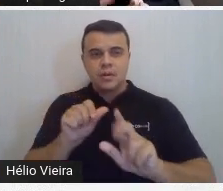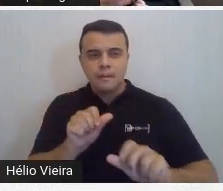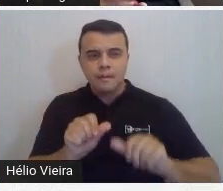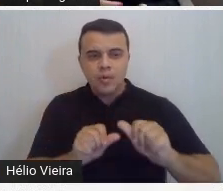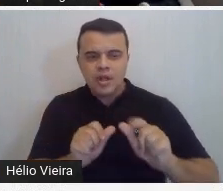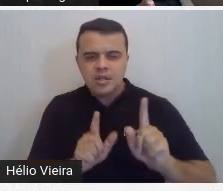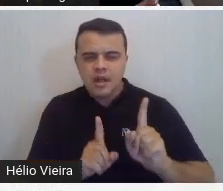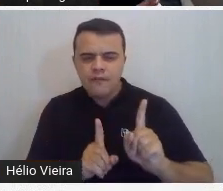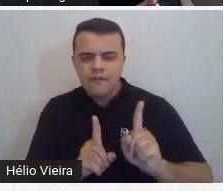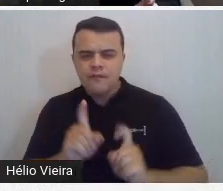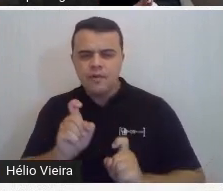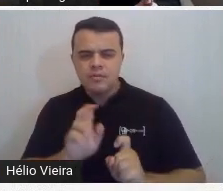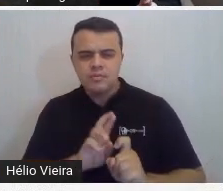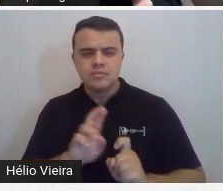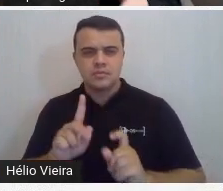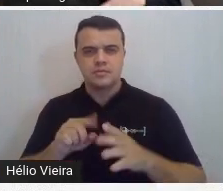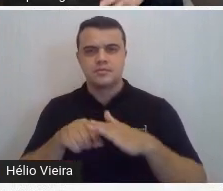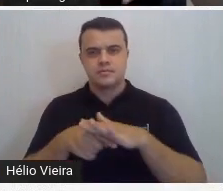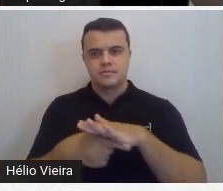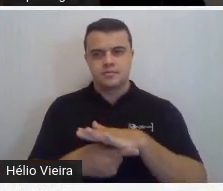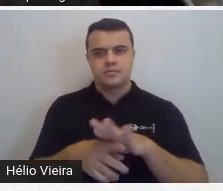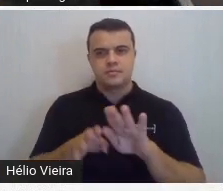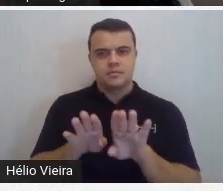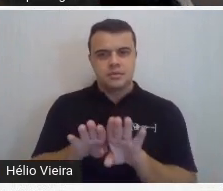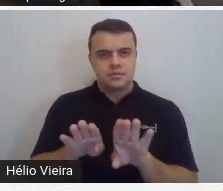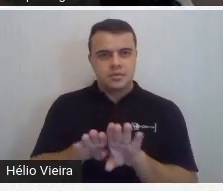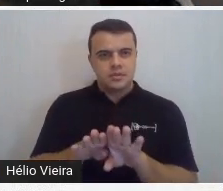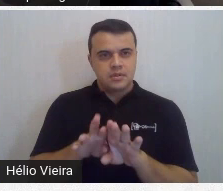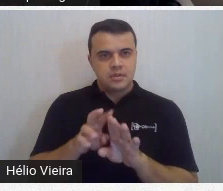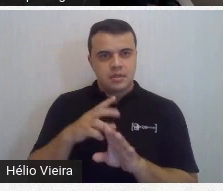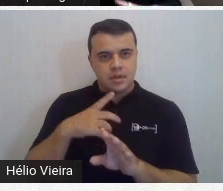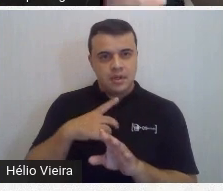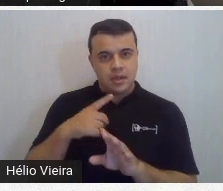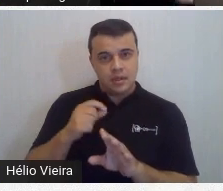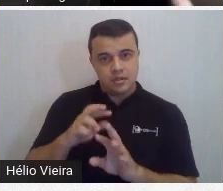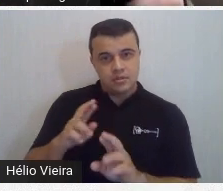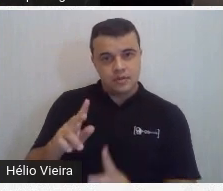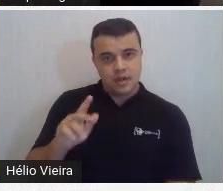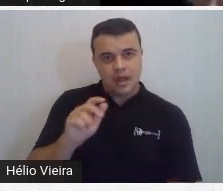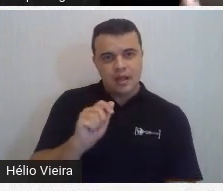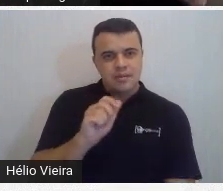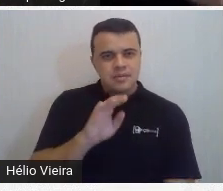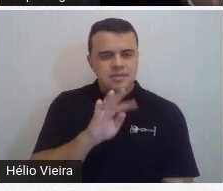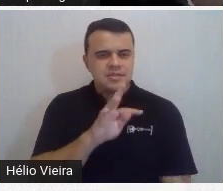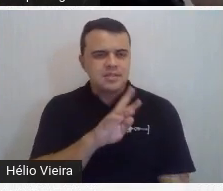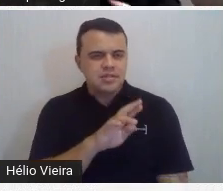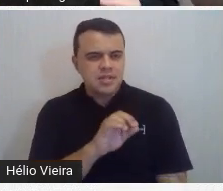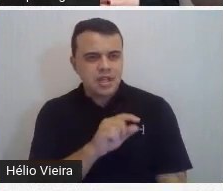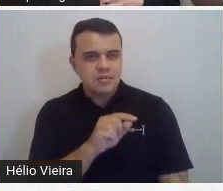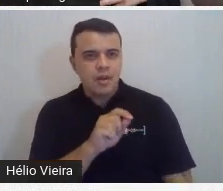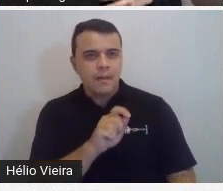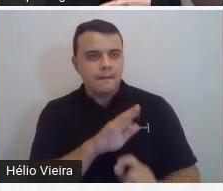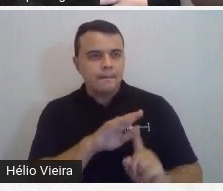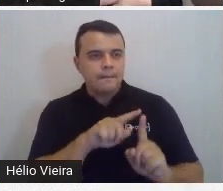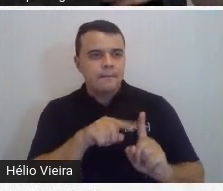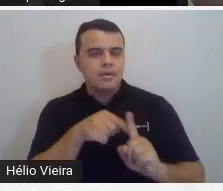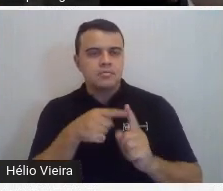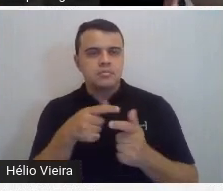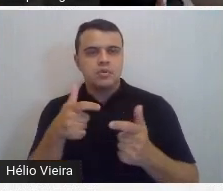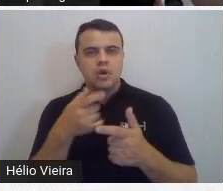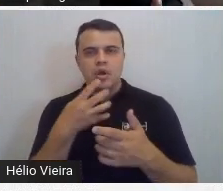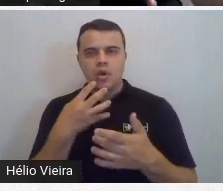forma cada vez mais profunda, rumo a um abstracionismo maior e maior e maior, cores